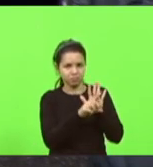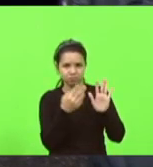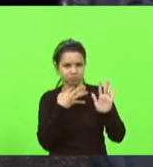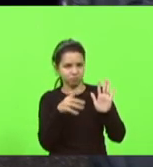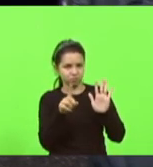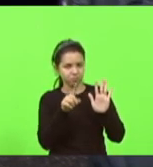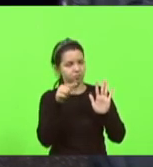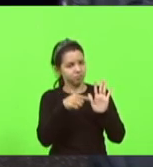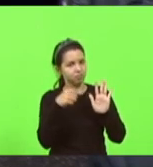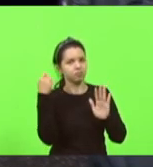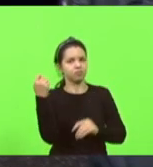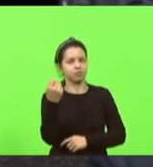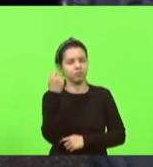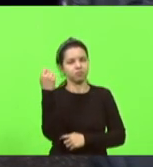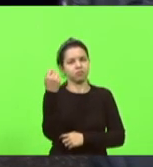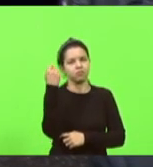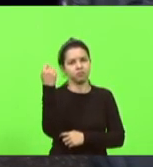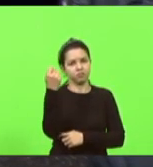fato